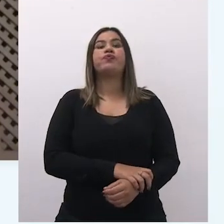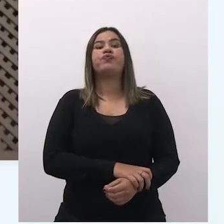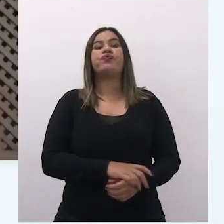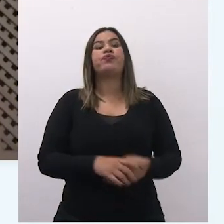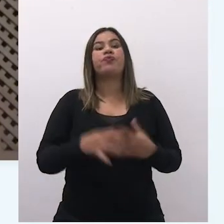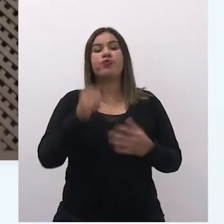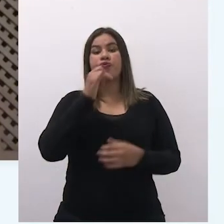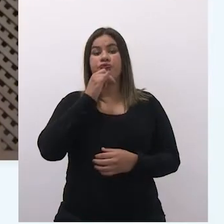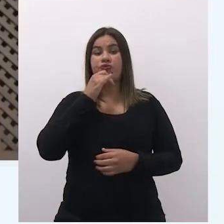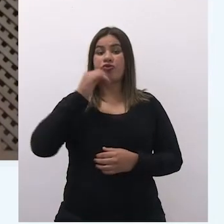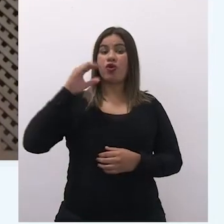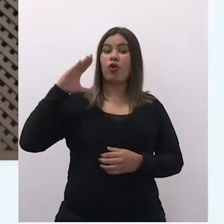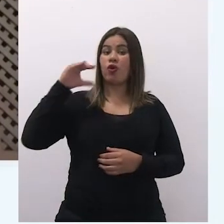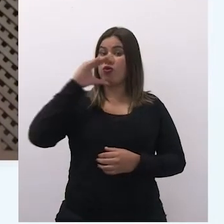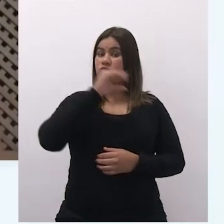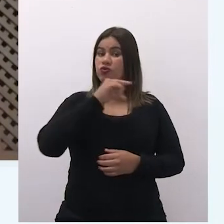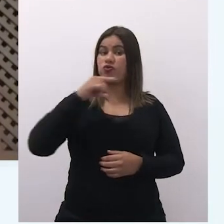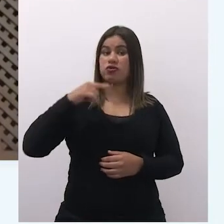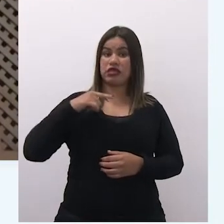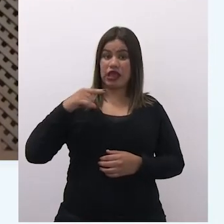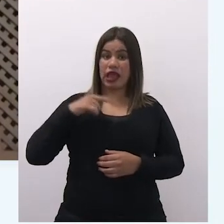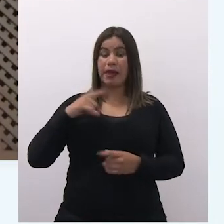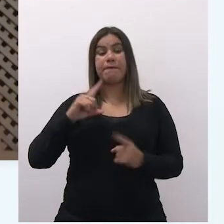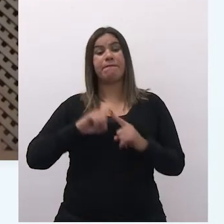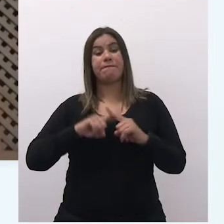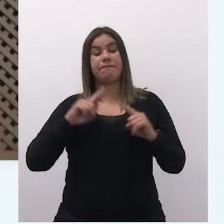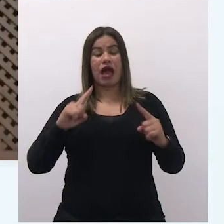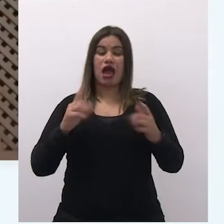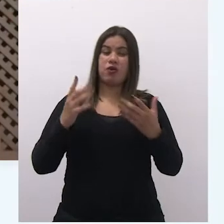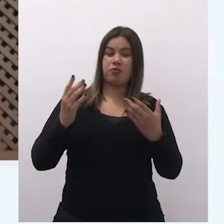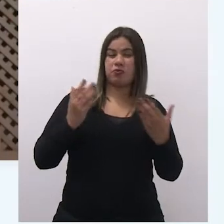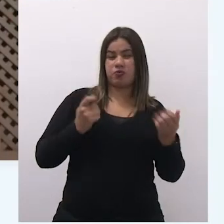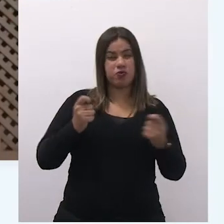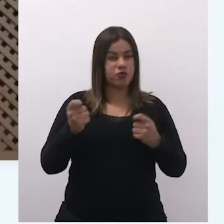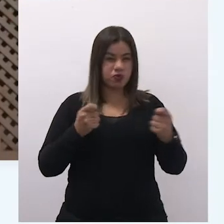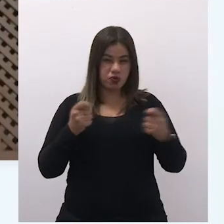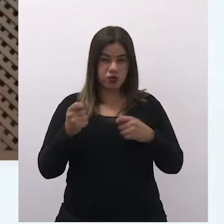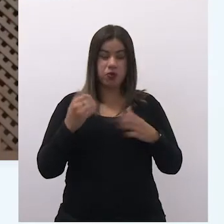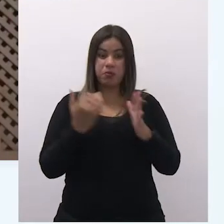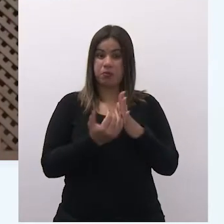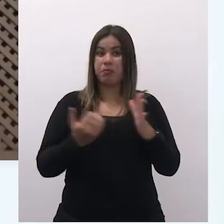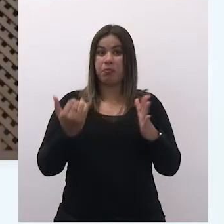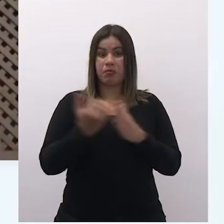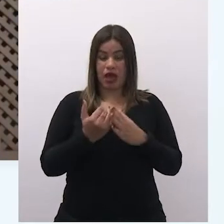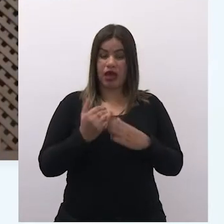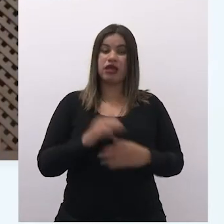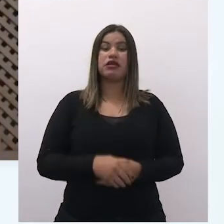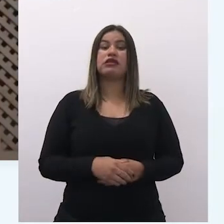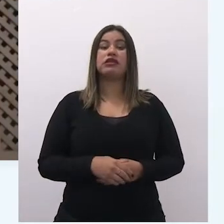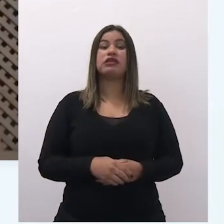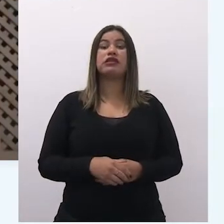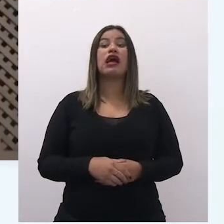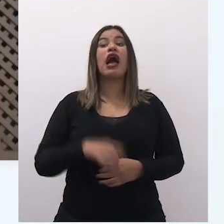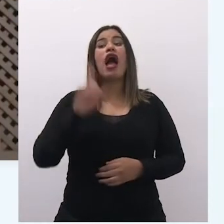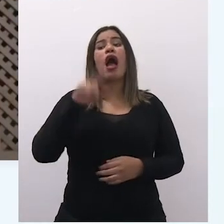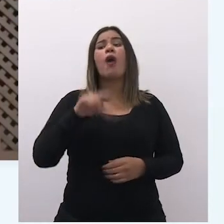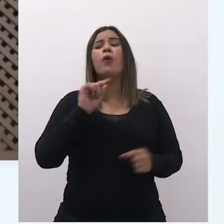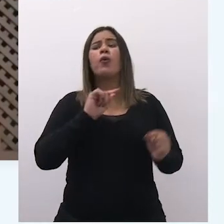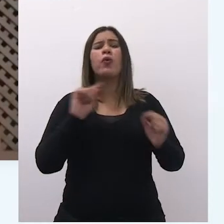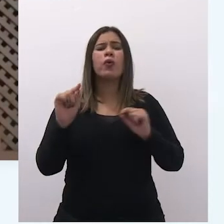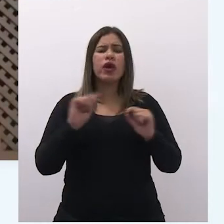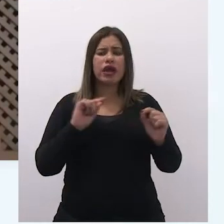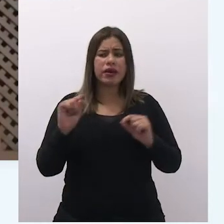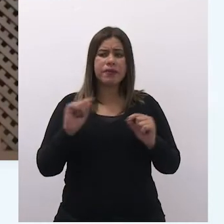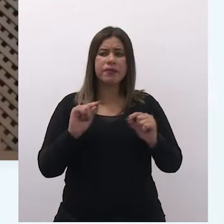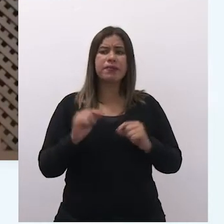de recompensa, mas ele vai saber lidar melhor com esse sistema de recompensa. O sistema de recompensa, né, vai estar